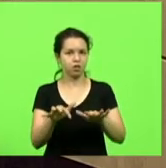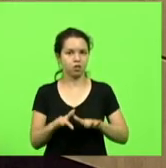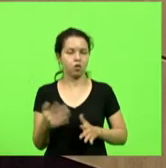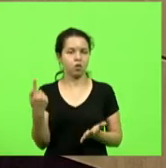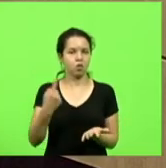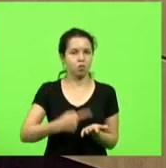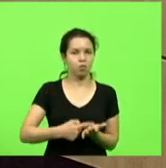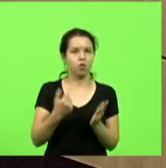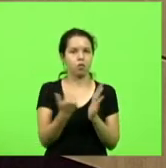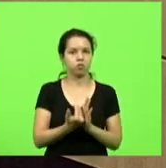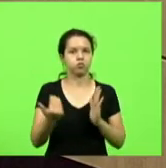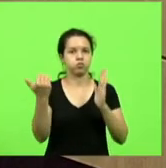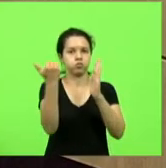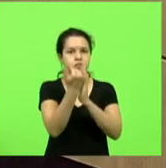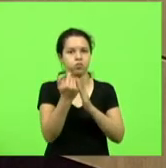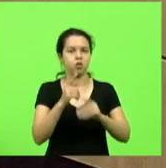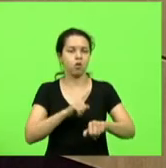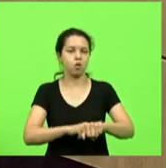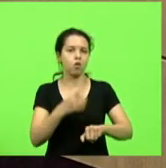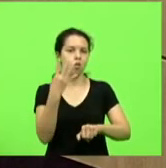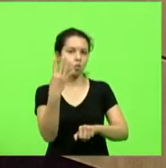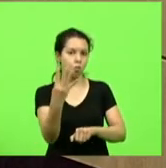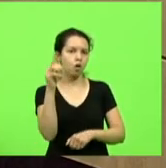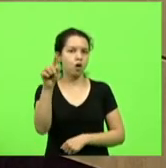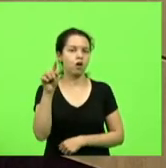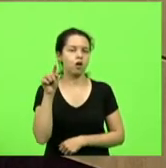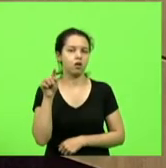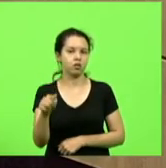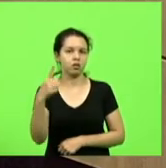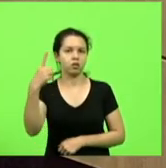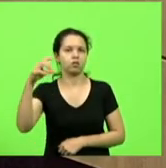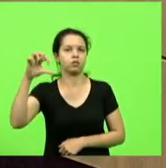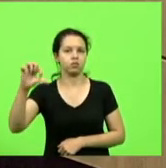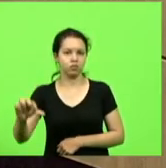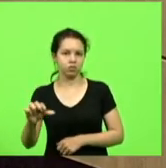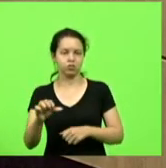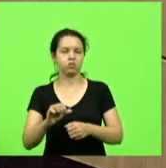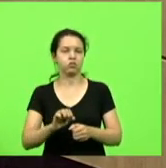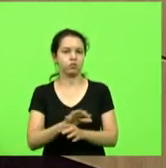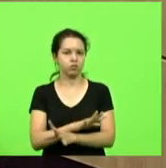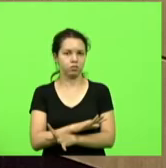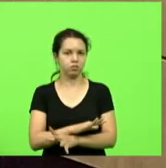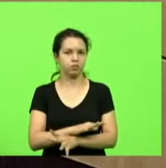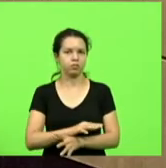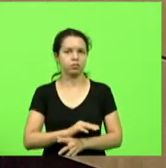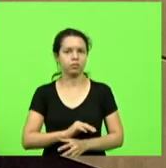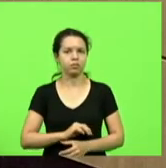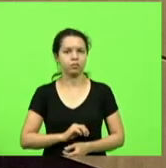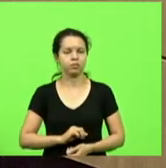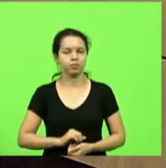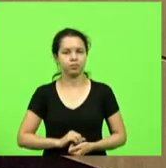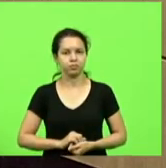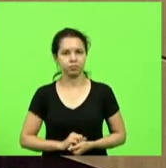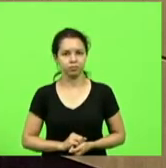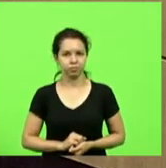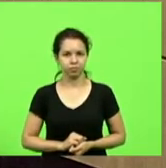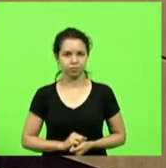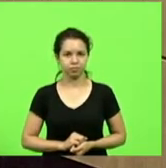outra extraordinária para as 17 horas e 19 minutos. Está encerrada a presente sessão.